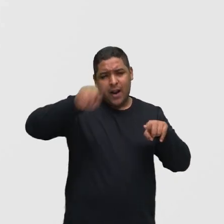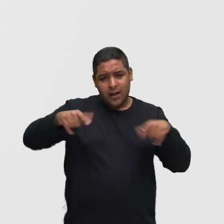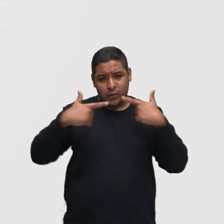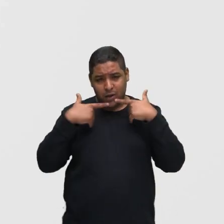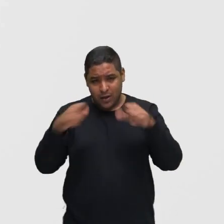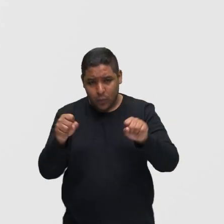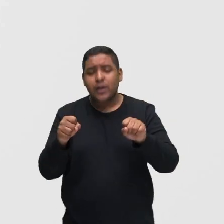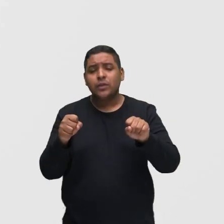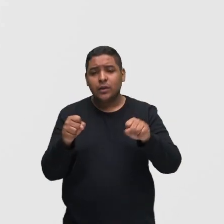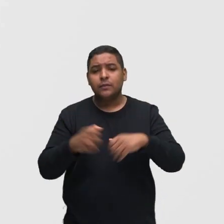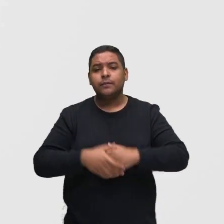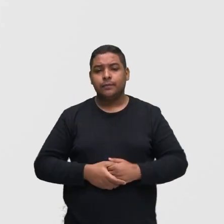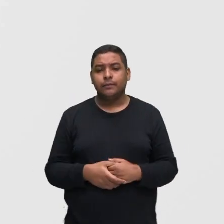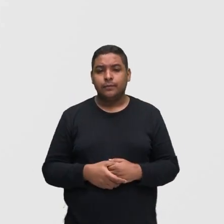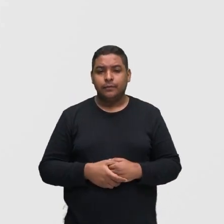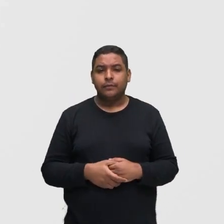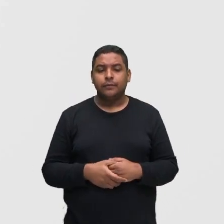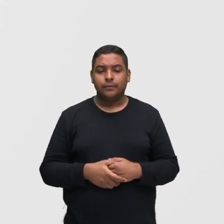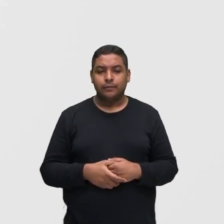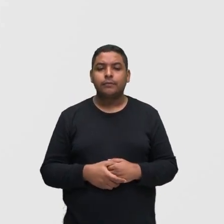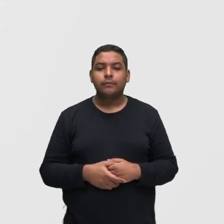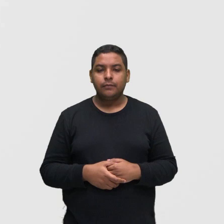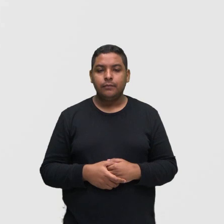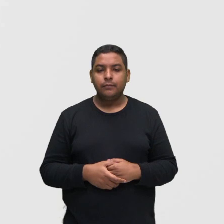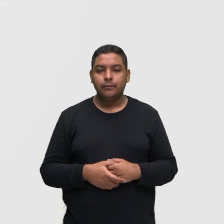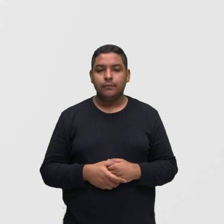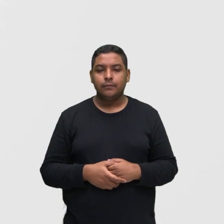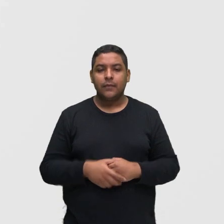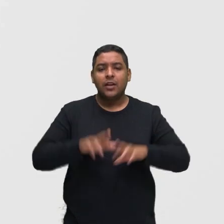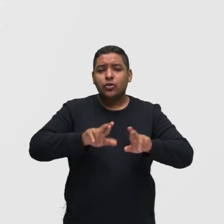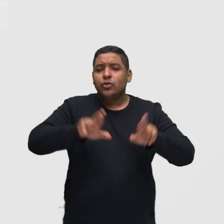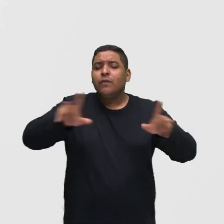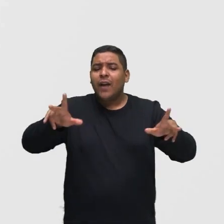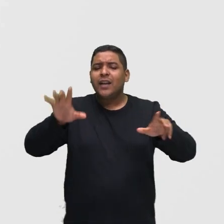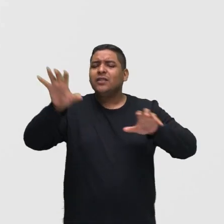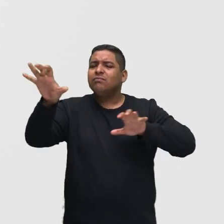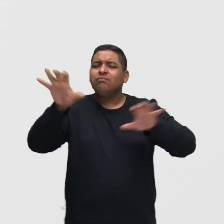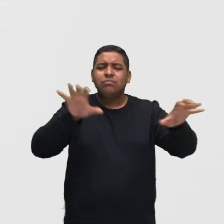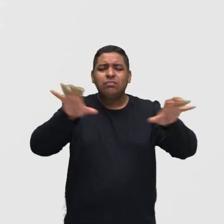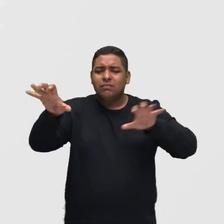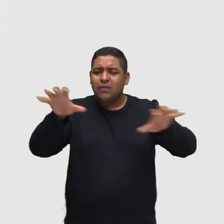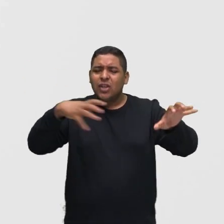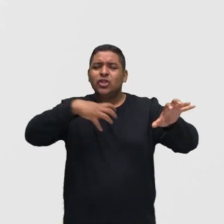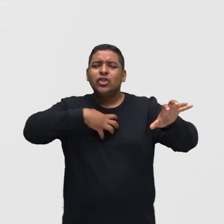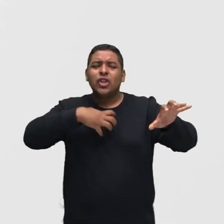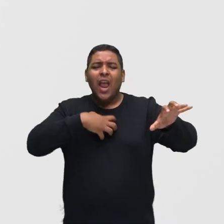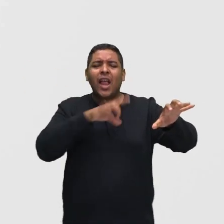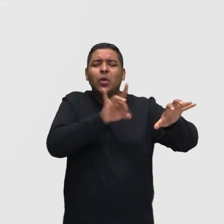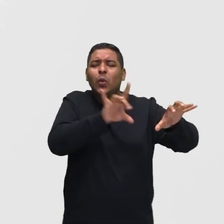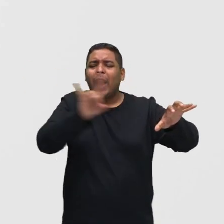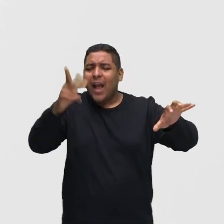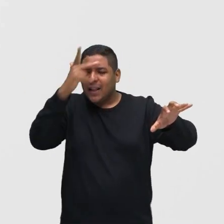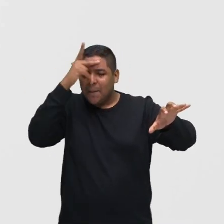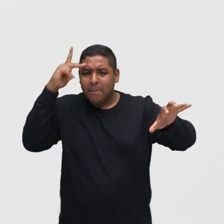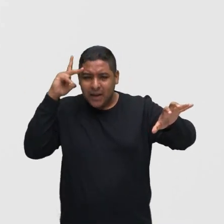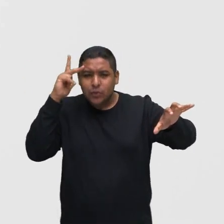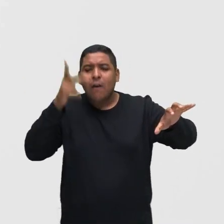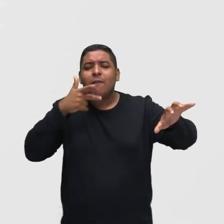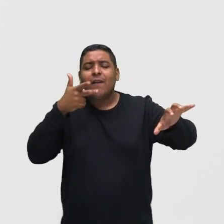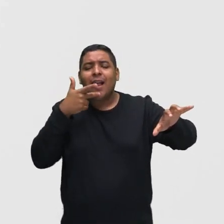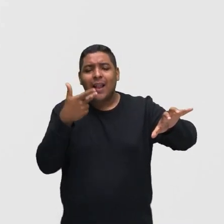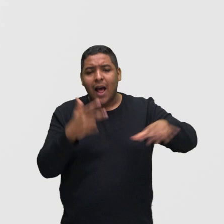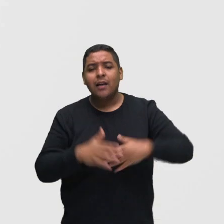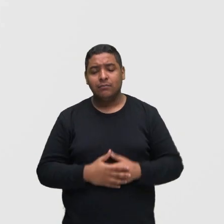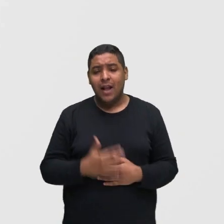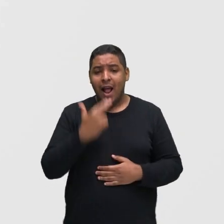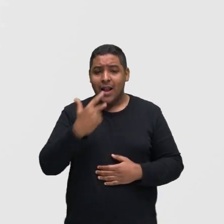são chamadas de variações linguísticas as diferentes formas de falar o idioma de uma nação. Olha só